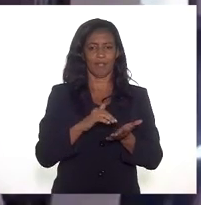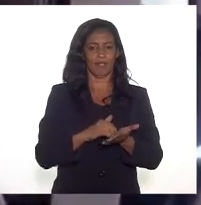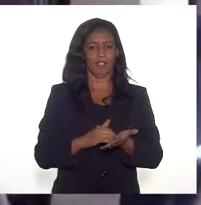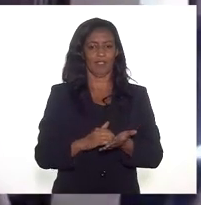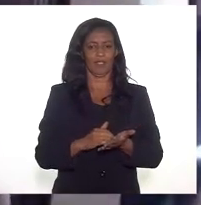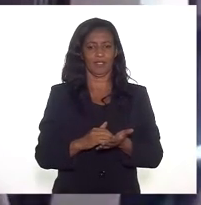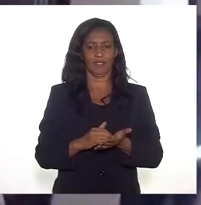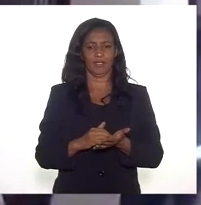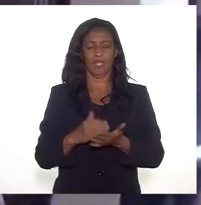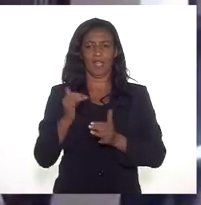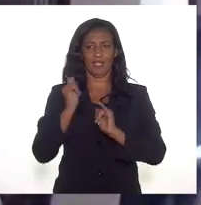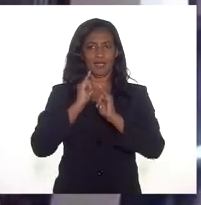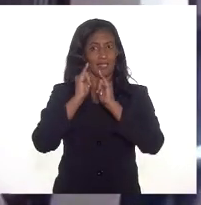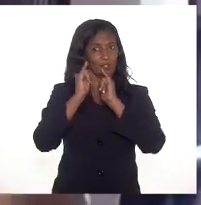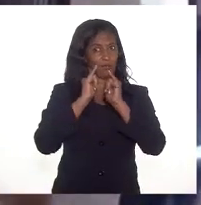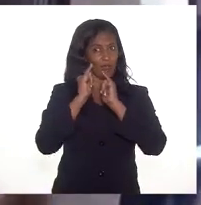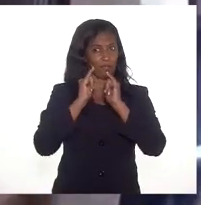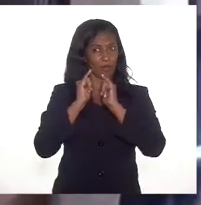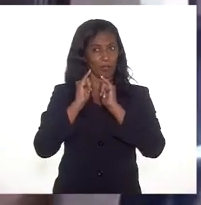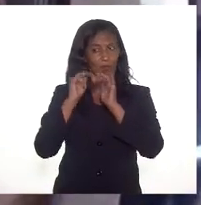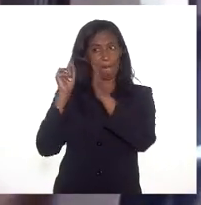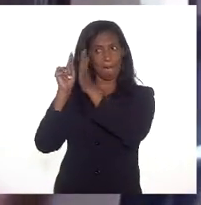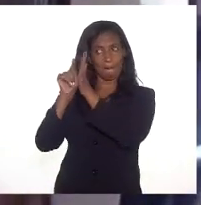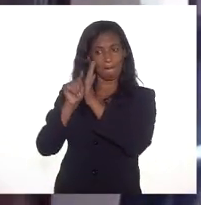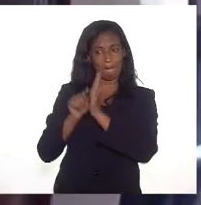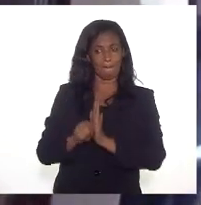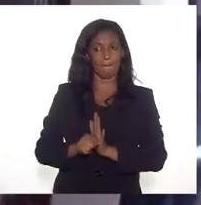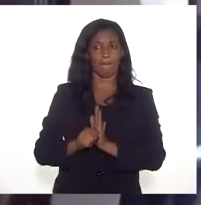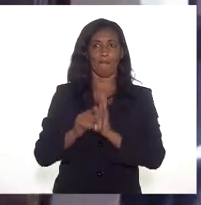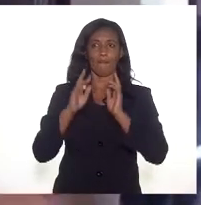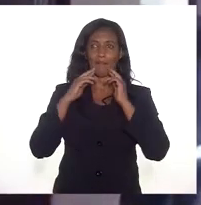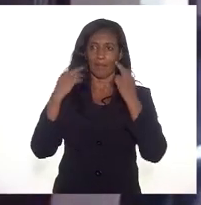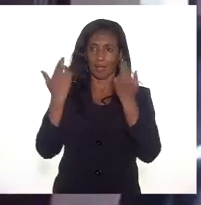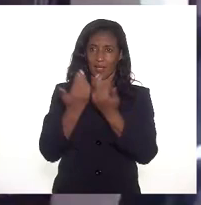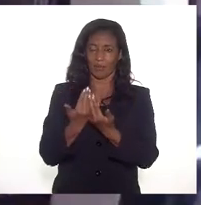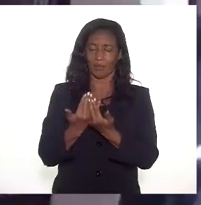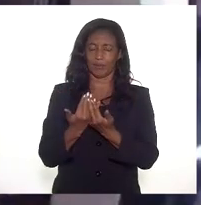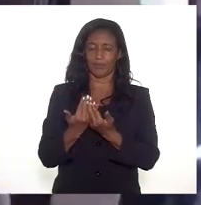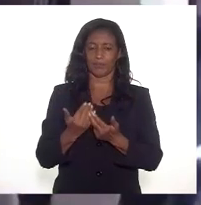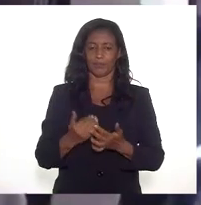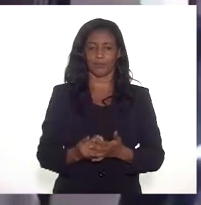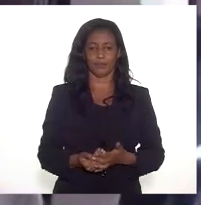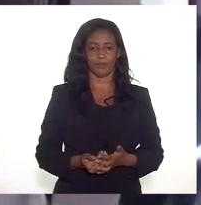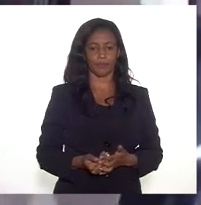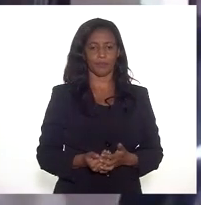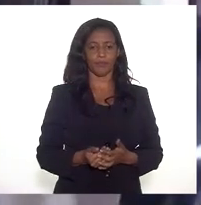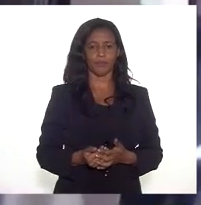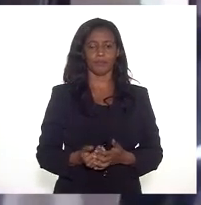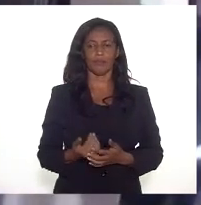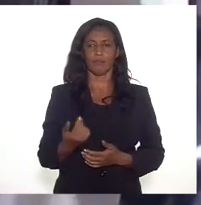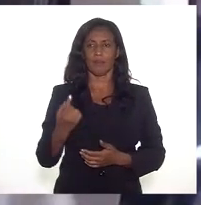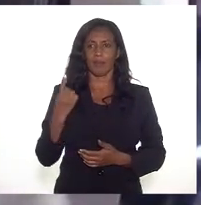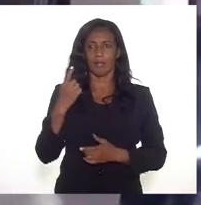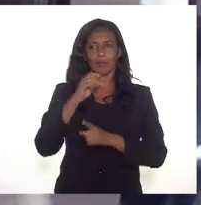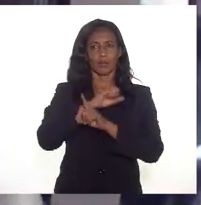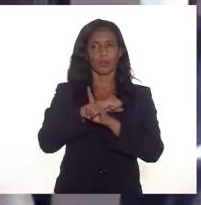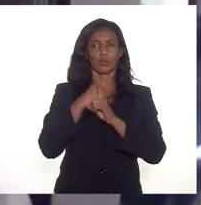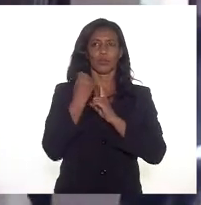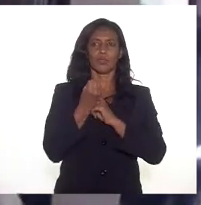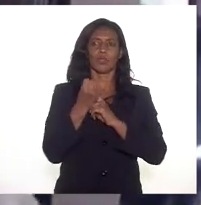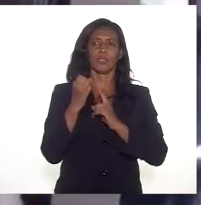às demandas colocadas nesta audiência pública pela representação da sociedade